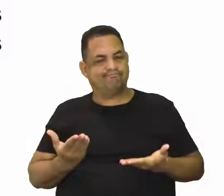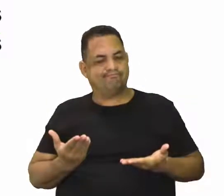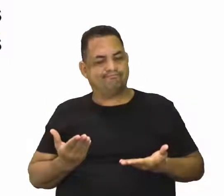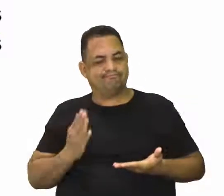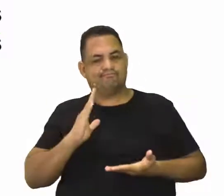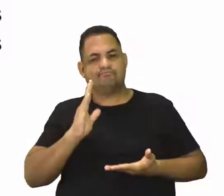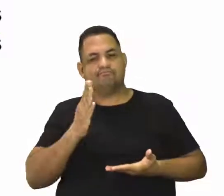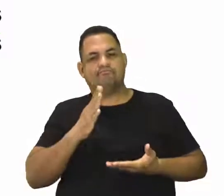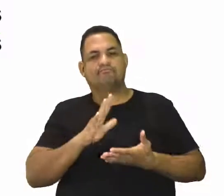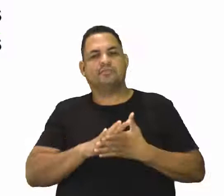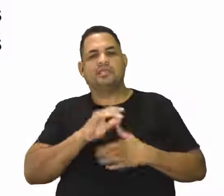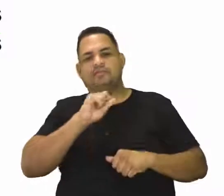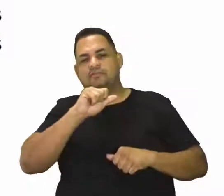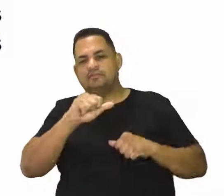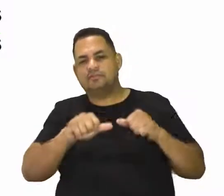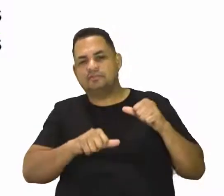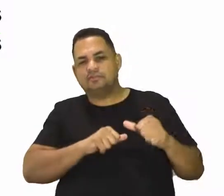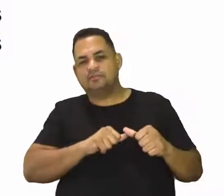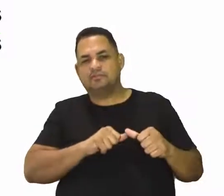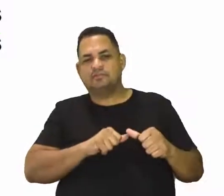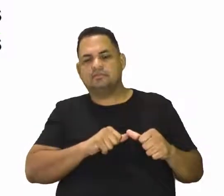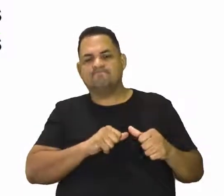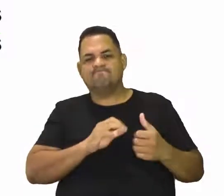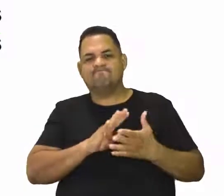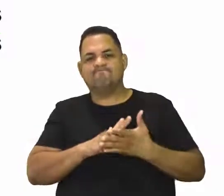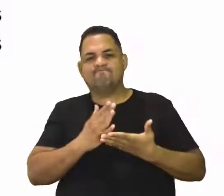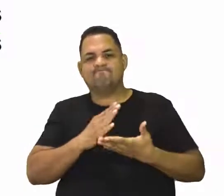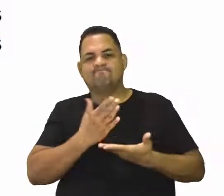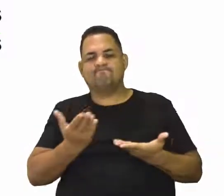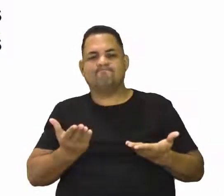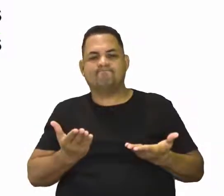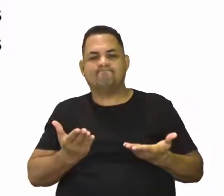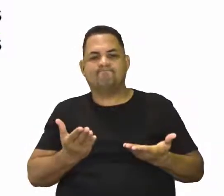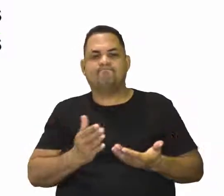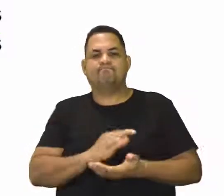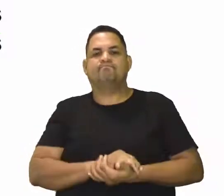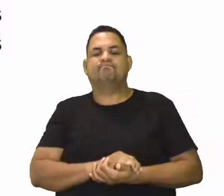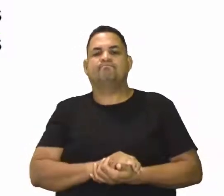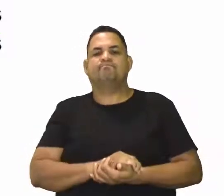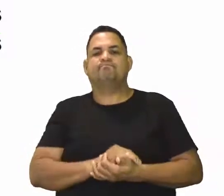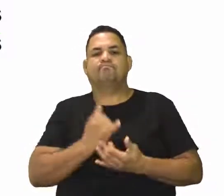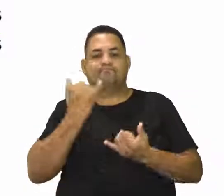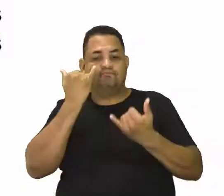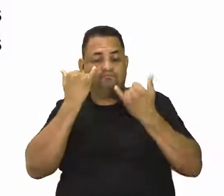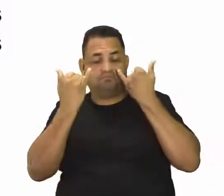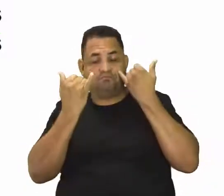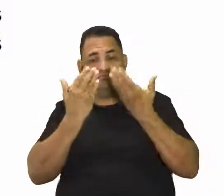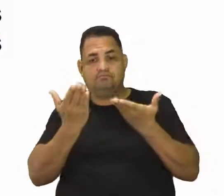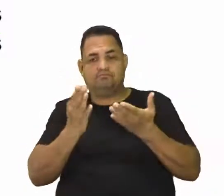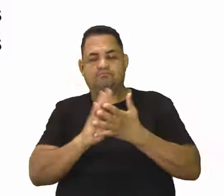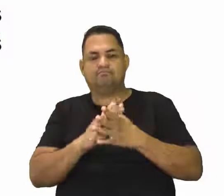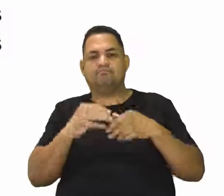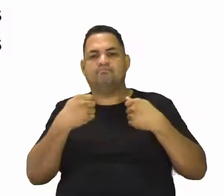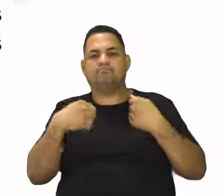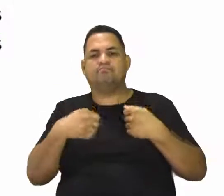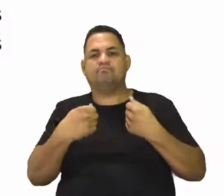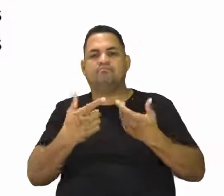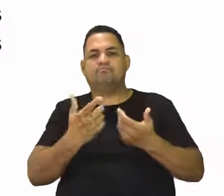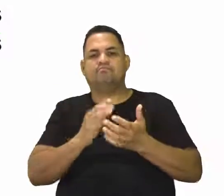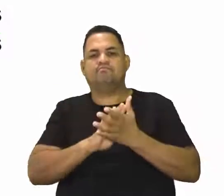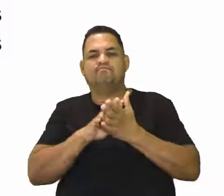já foi algo de ficado algo para aprende torcido que você tem que fazer